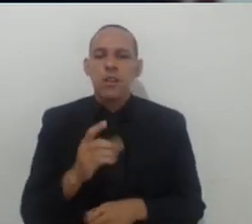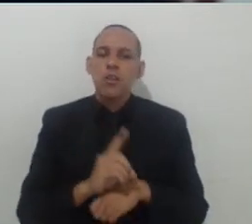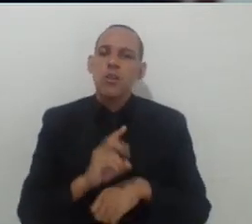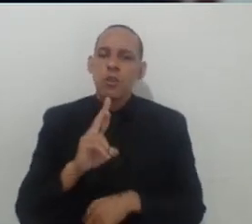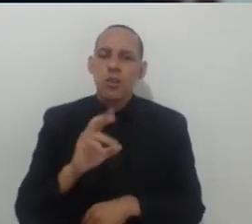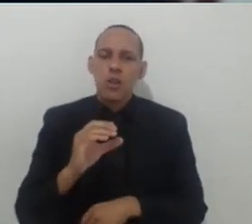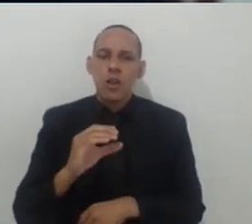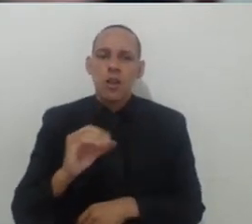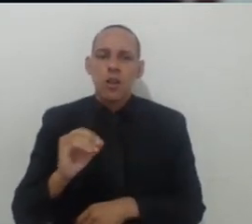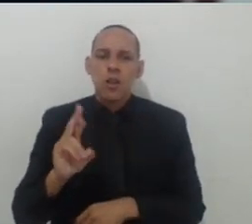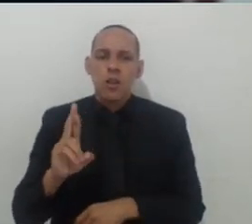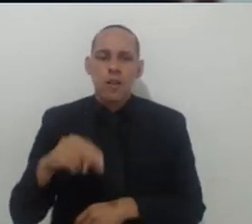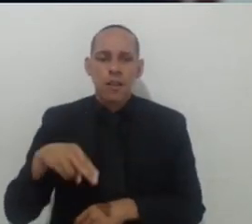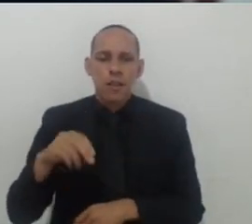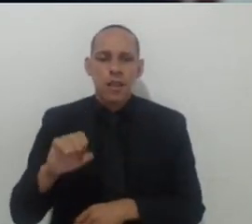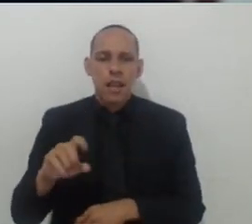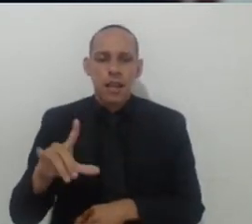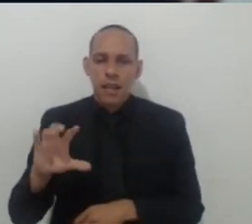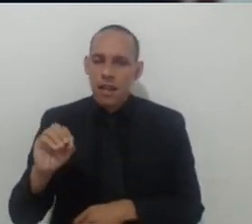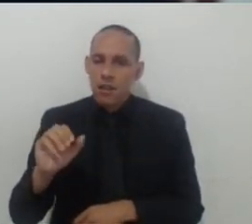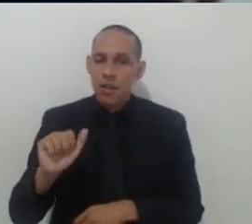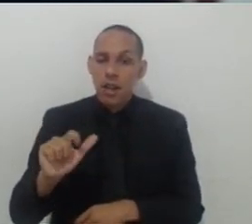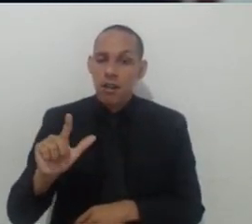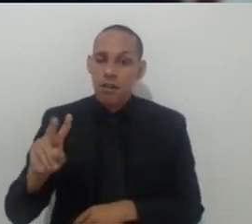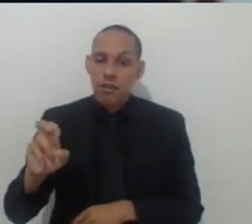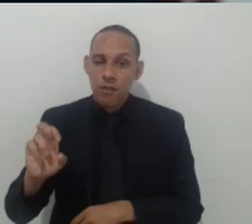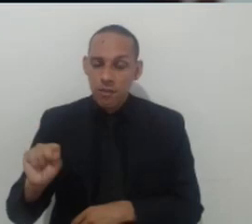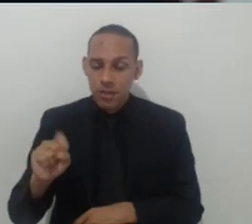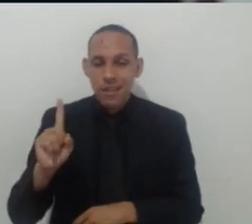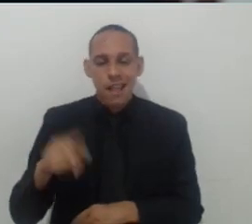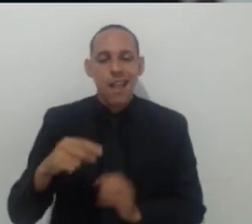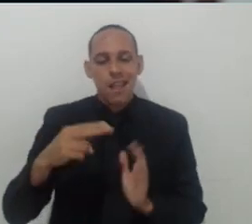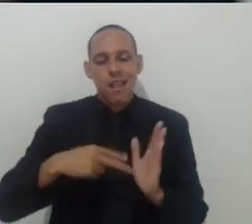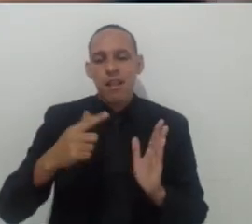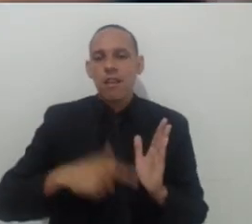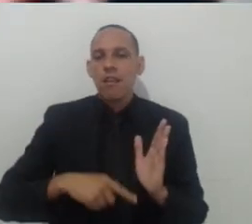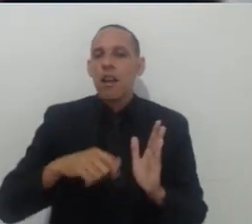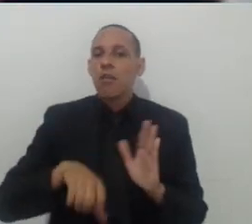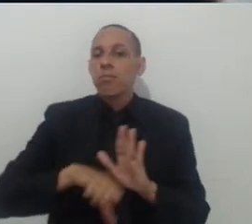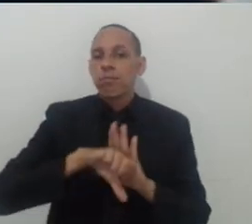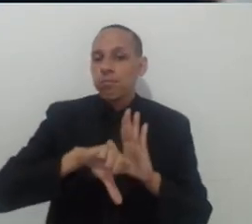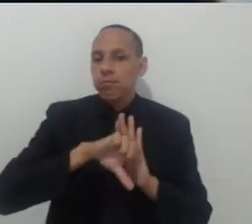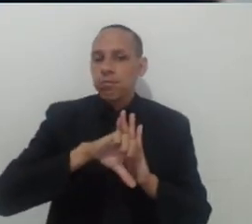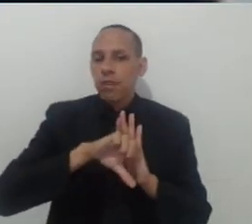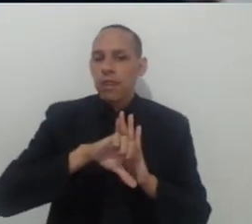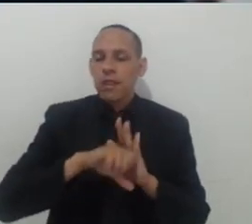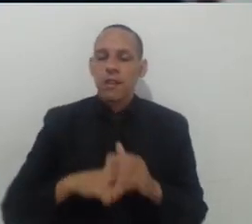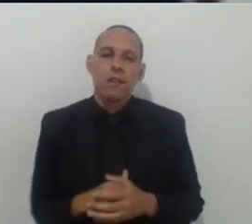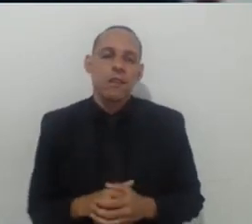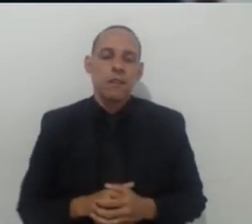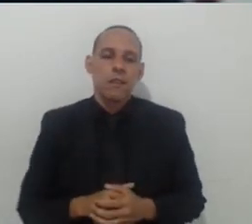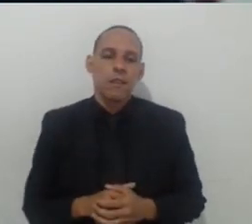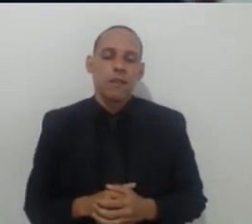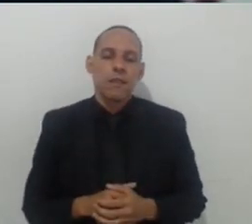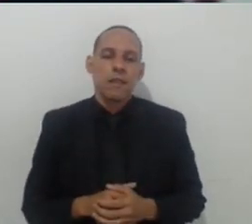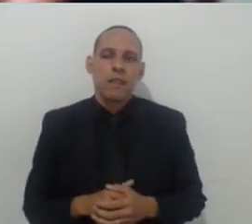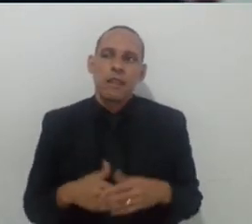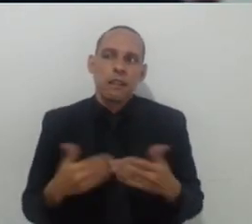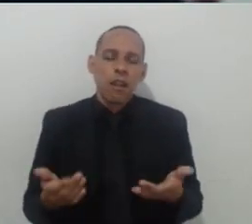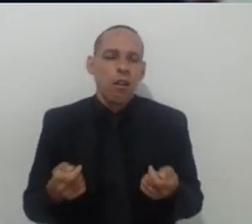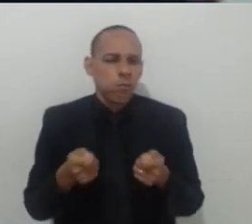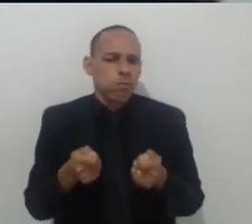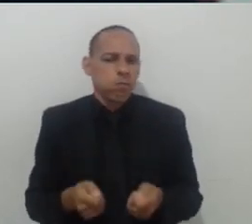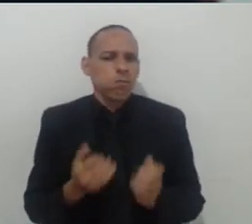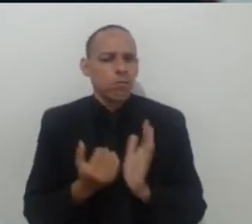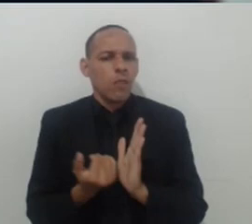Alves numa revisão criminal. de maneiras que muito mais rigorosos nós